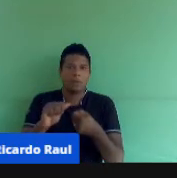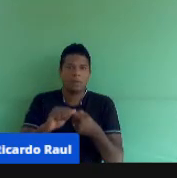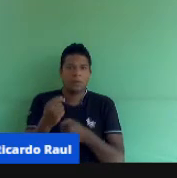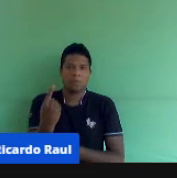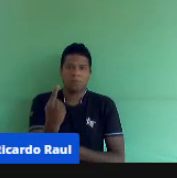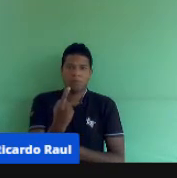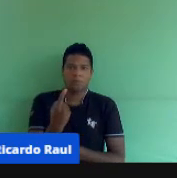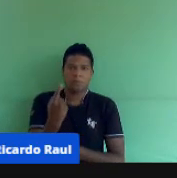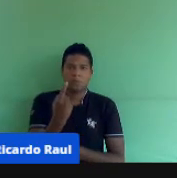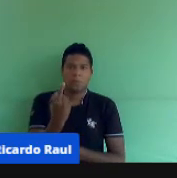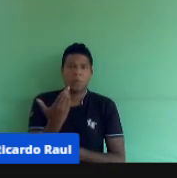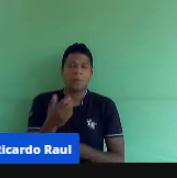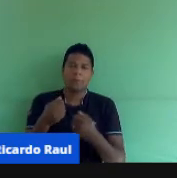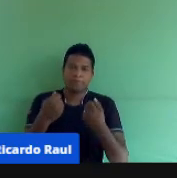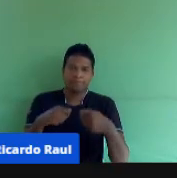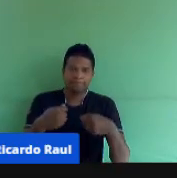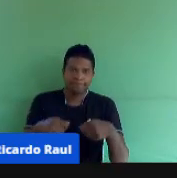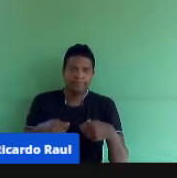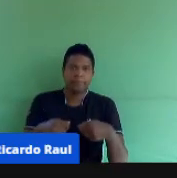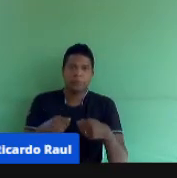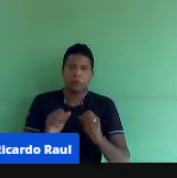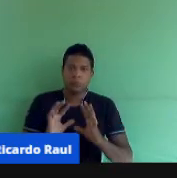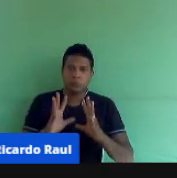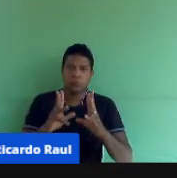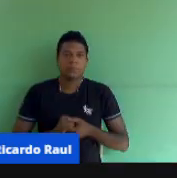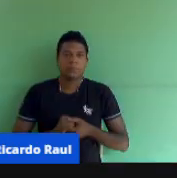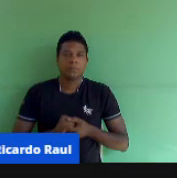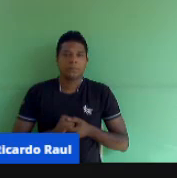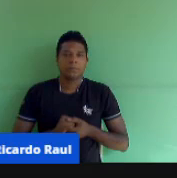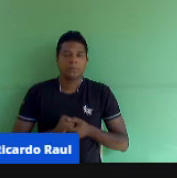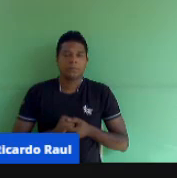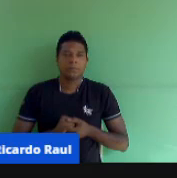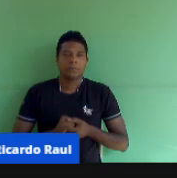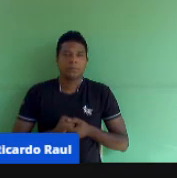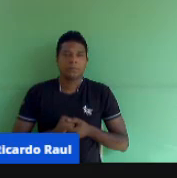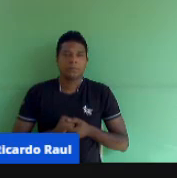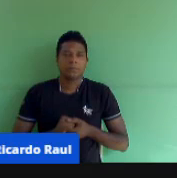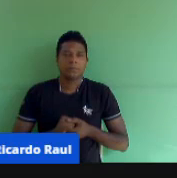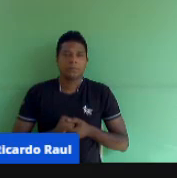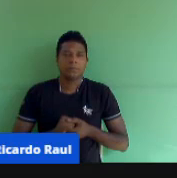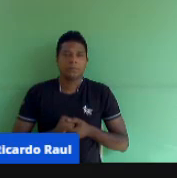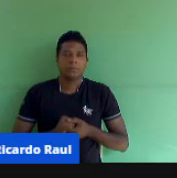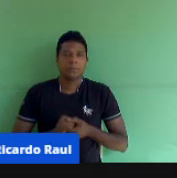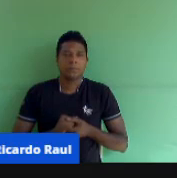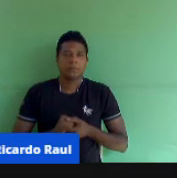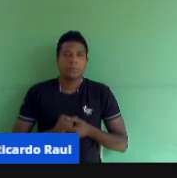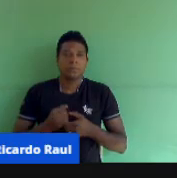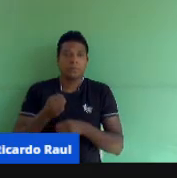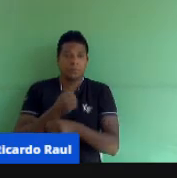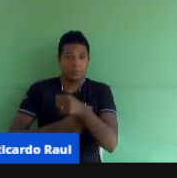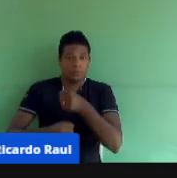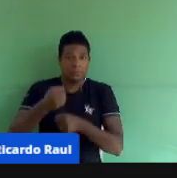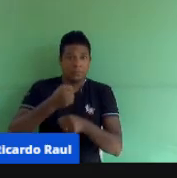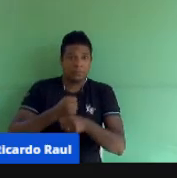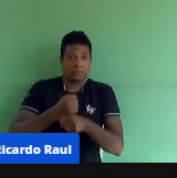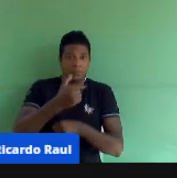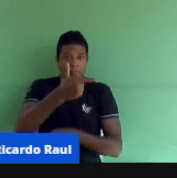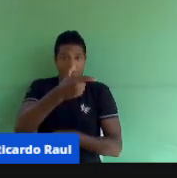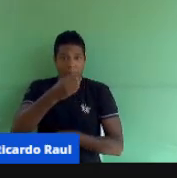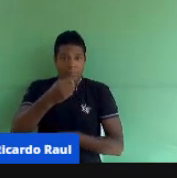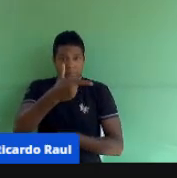sozinho, né? A gente precisa, todo mundo estar junto. E aí, que no ano passado, né, 2020, a ONU,